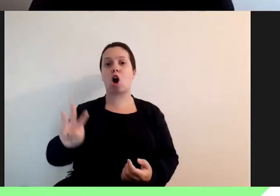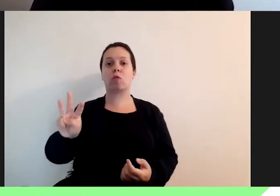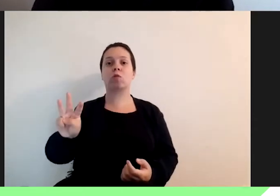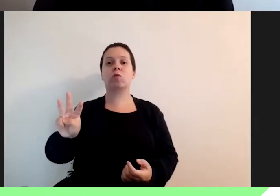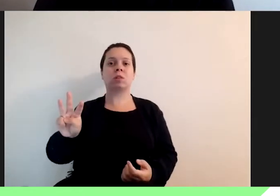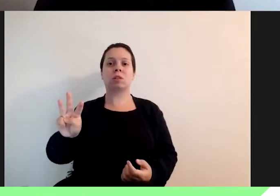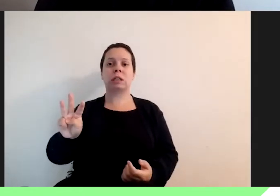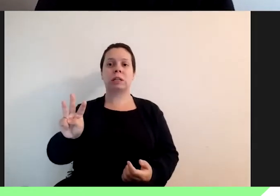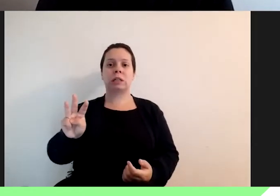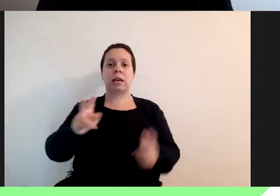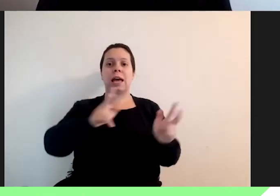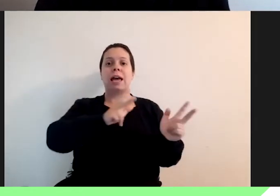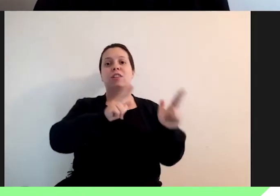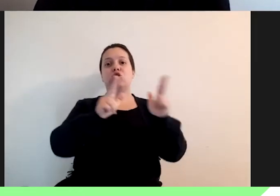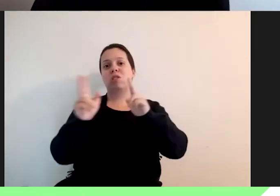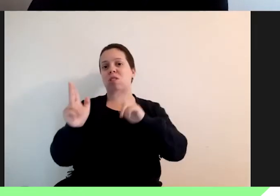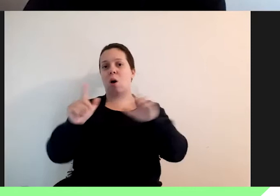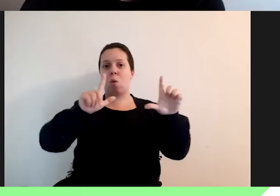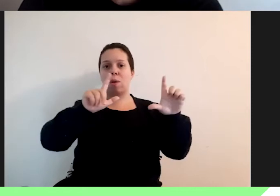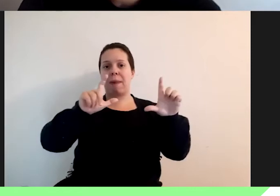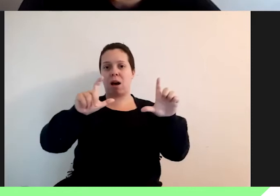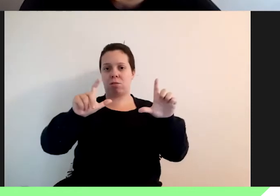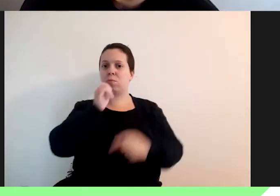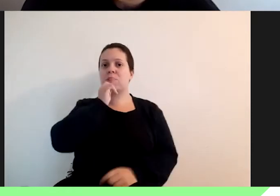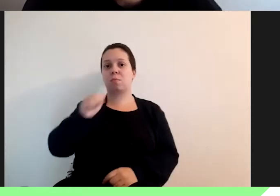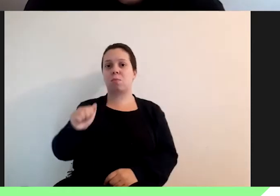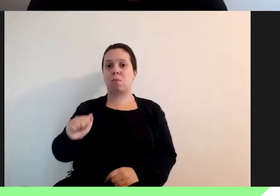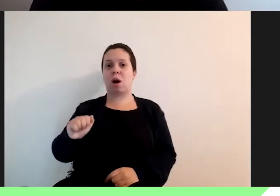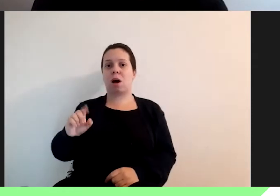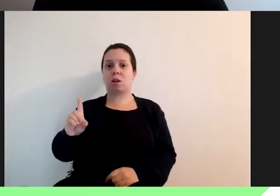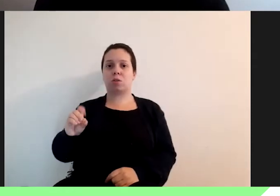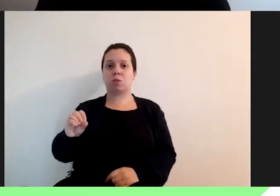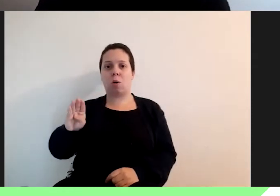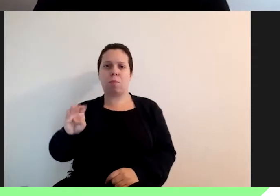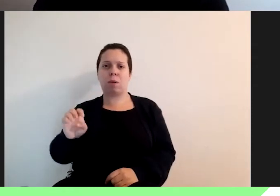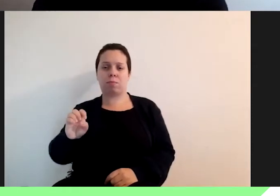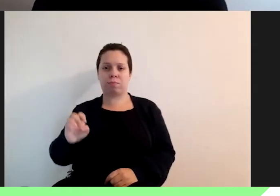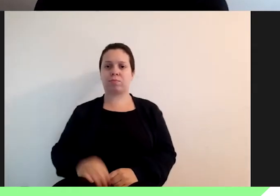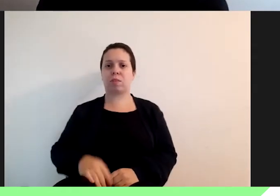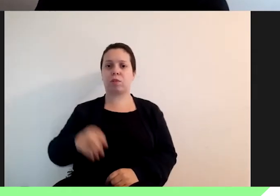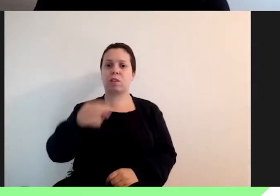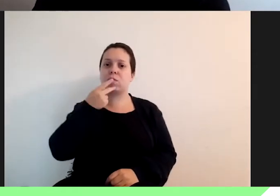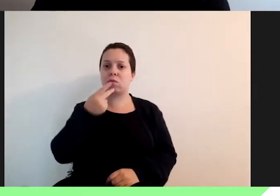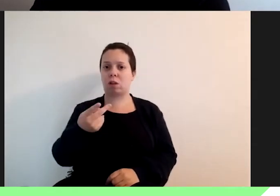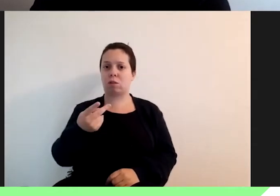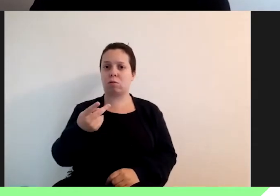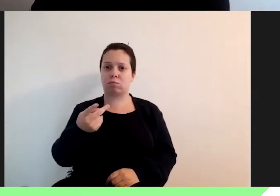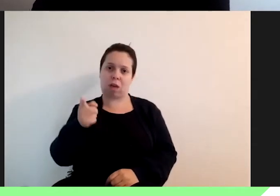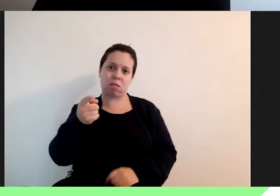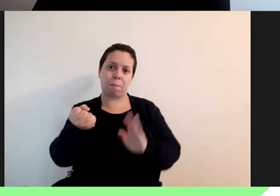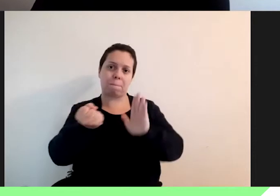da Adobe, por exemplo. Eu não sei se, como você trouxe uma referência inicial também dessa marca, né, dessa